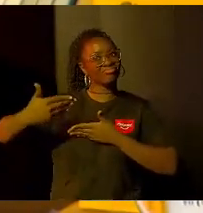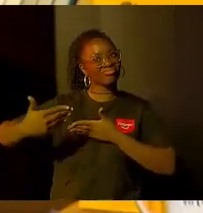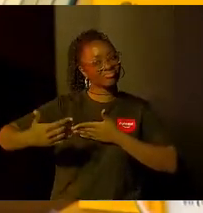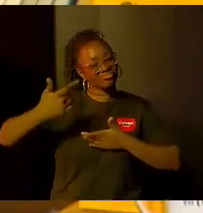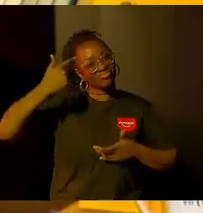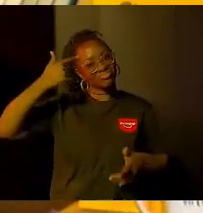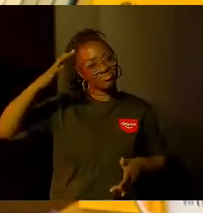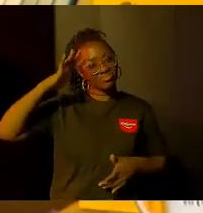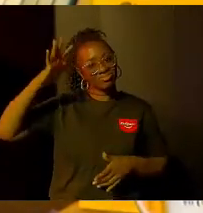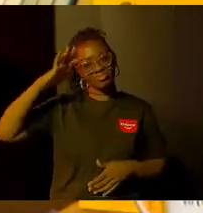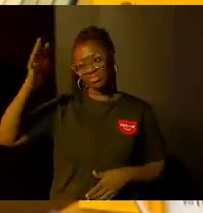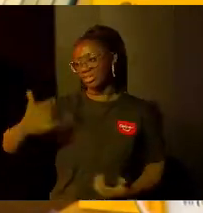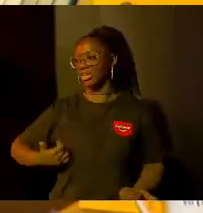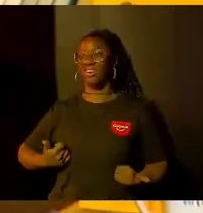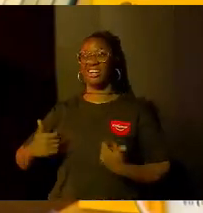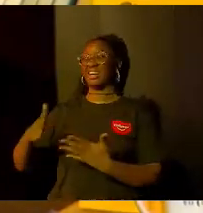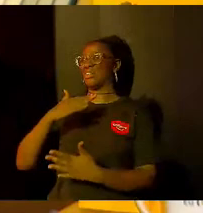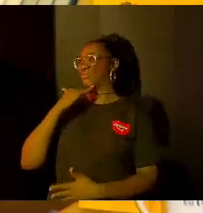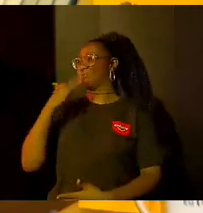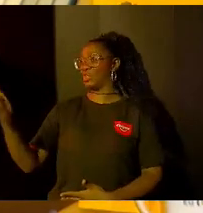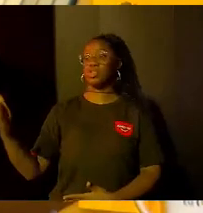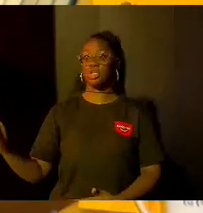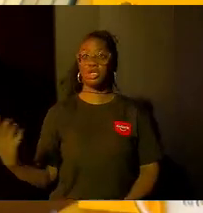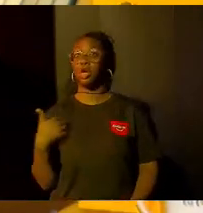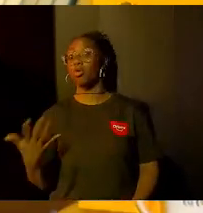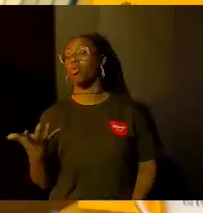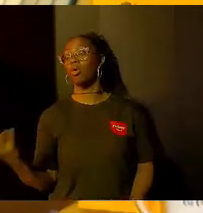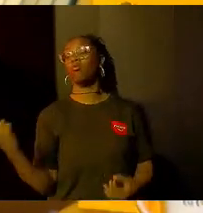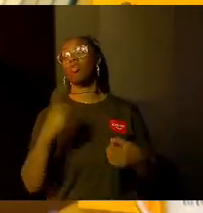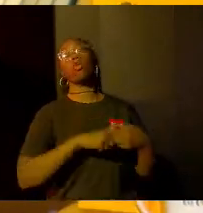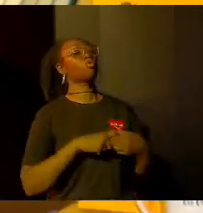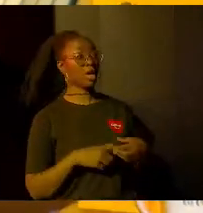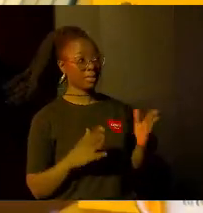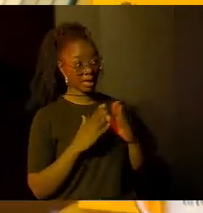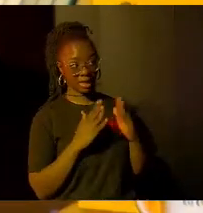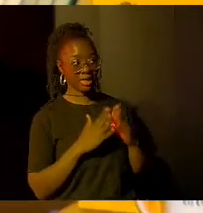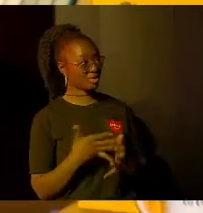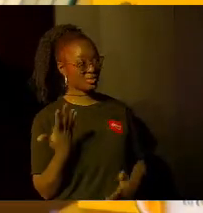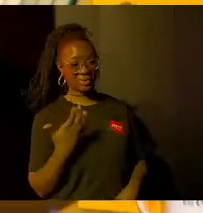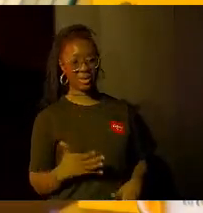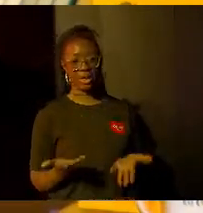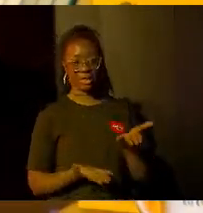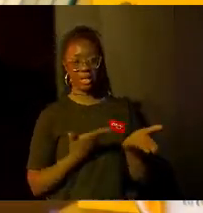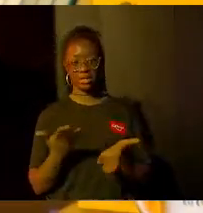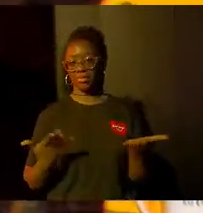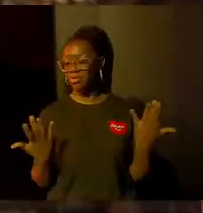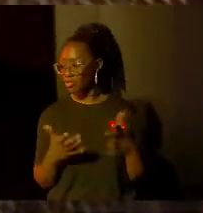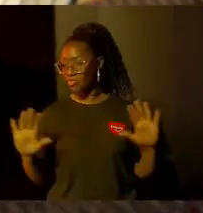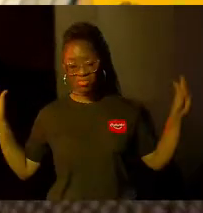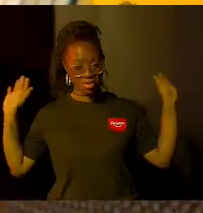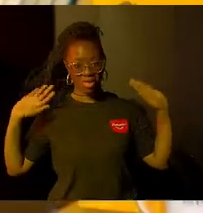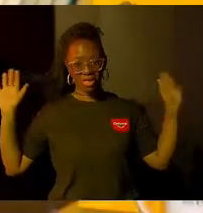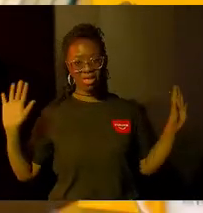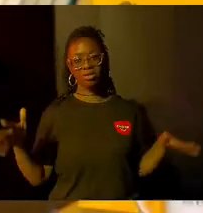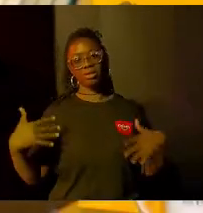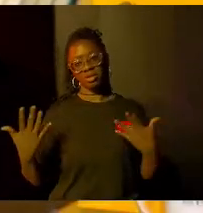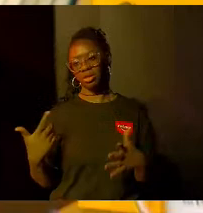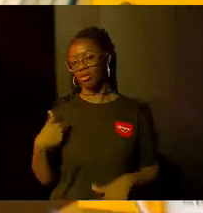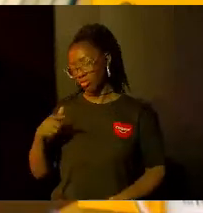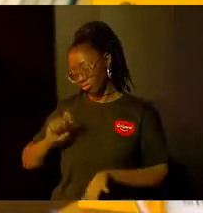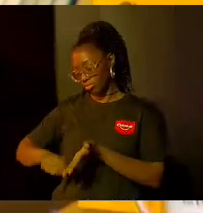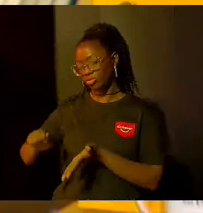mandou tudo a merda eu não quero saber eu quero voltar para casa e eu continuei eu decidi que eu deveria continuar